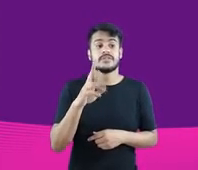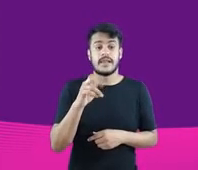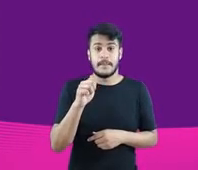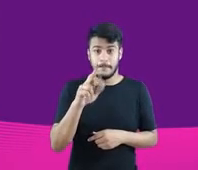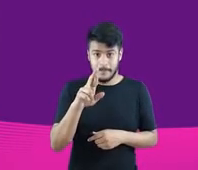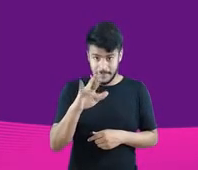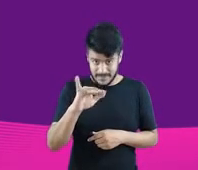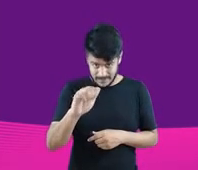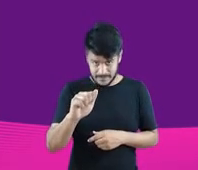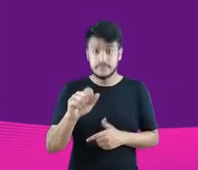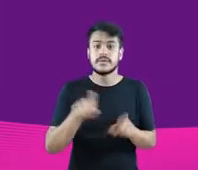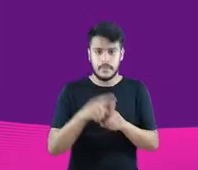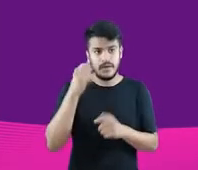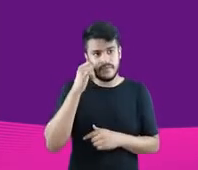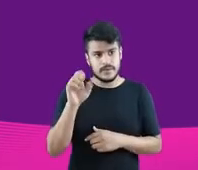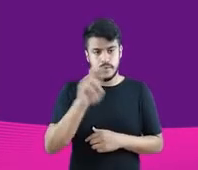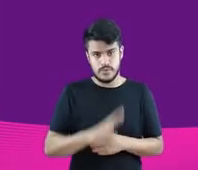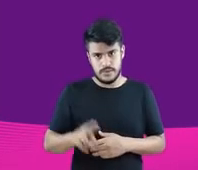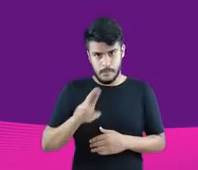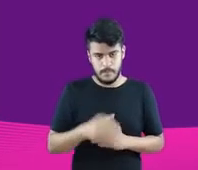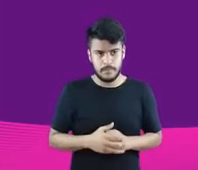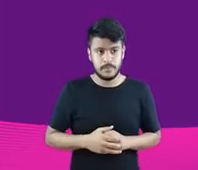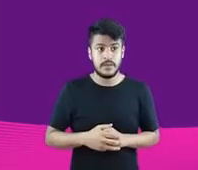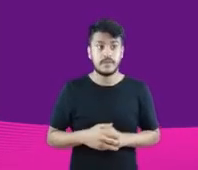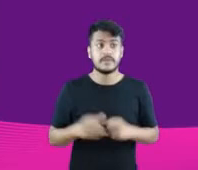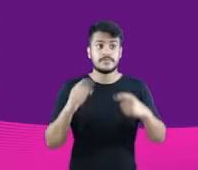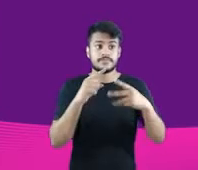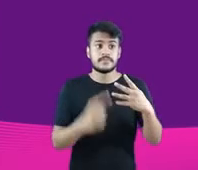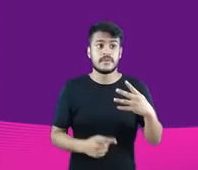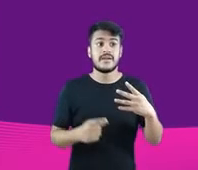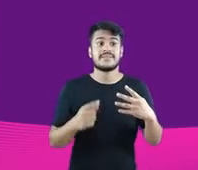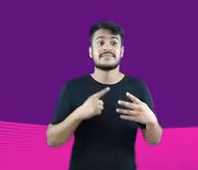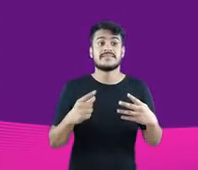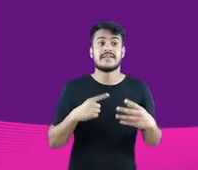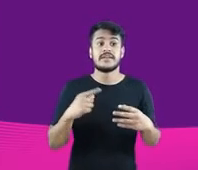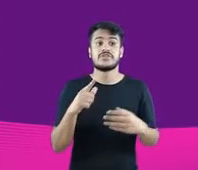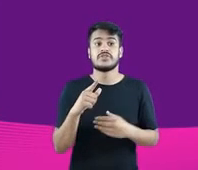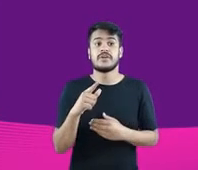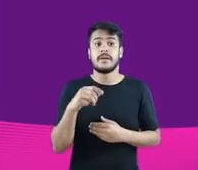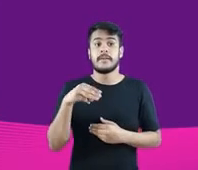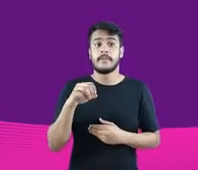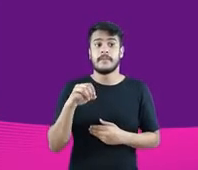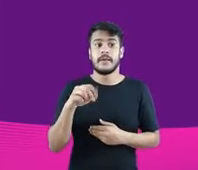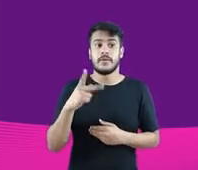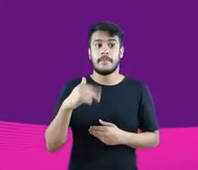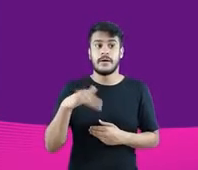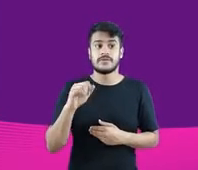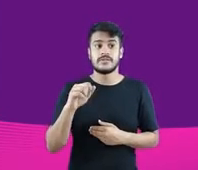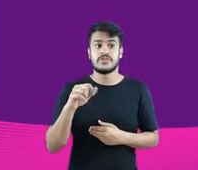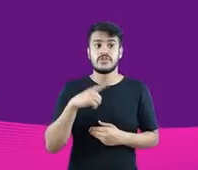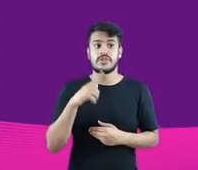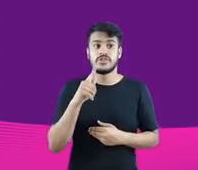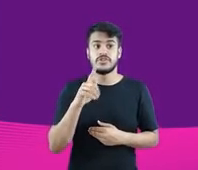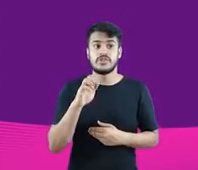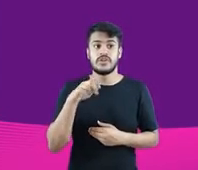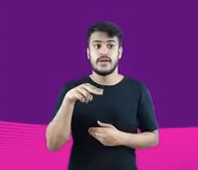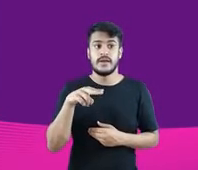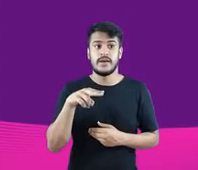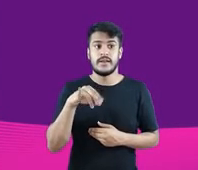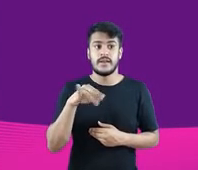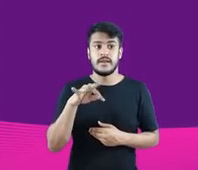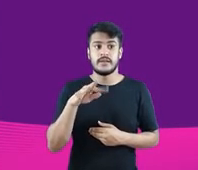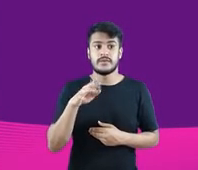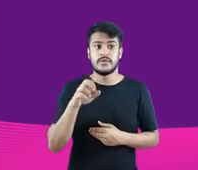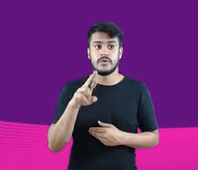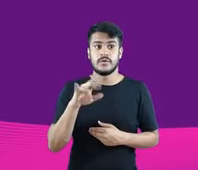estrogênio. Tá? Sintomas geniturinários, Lutz, a gente sabe que é bastante frequente em mulher, apesar de não existir muita